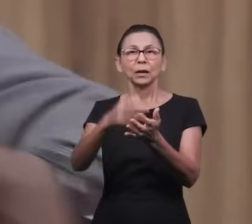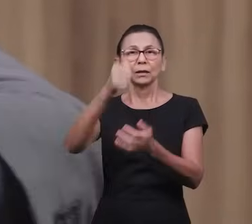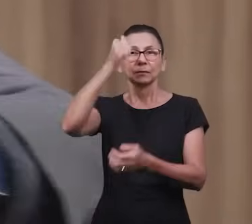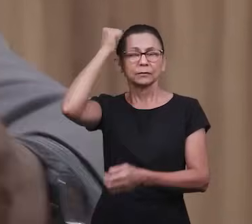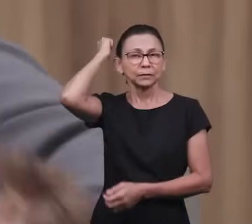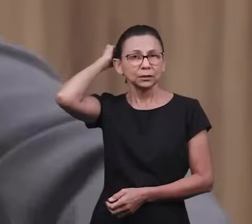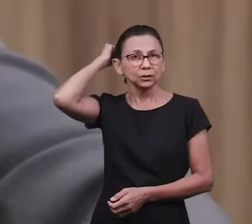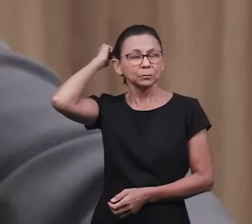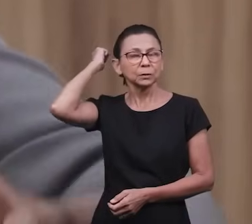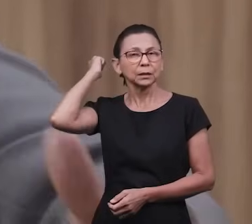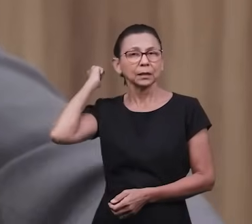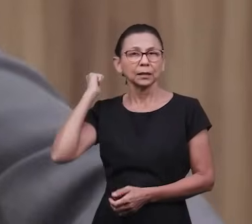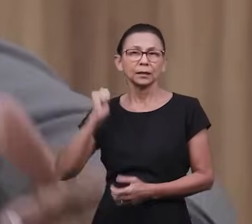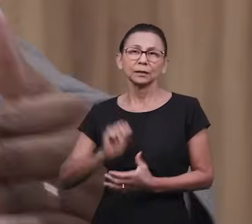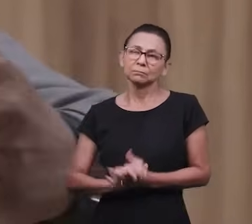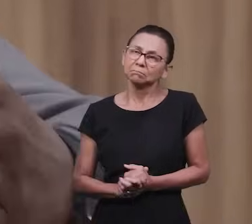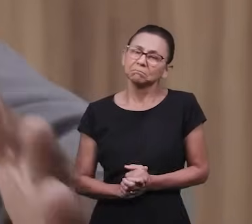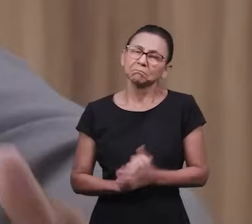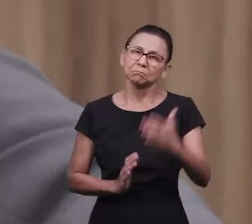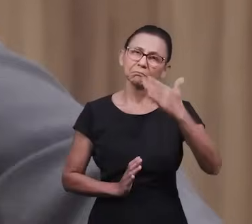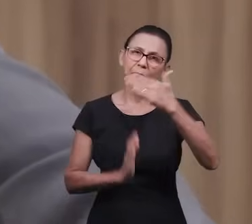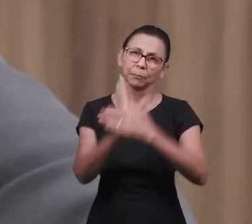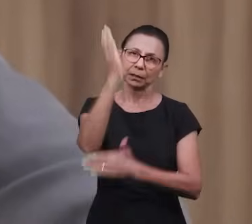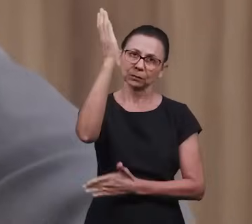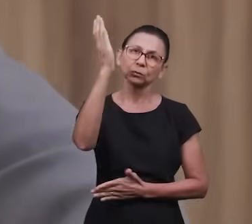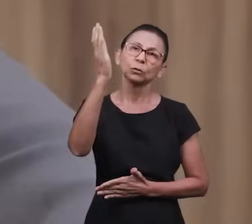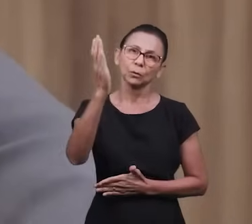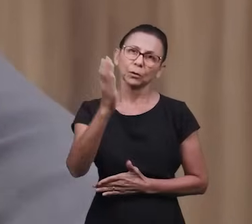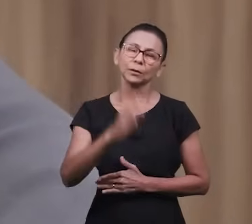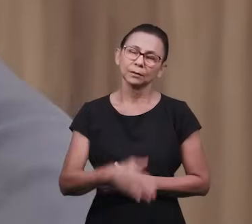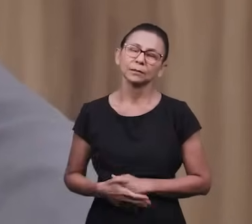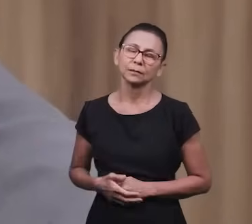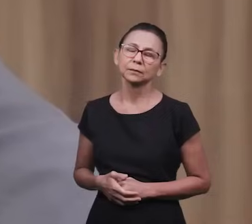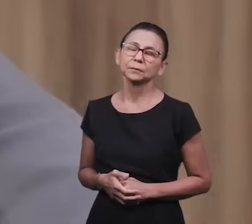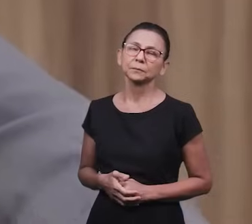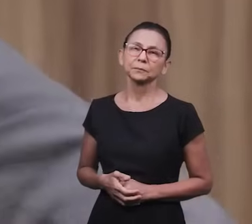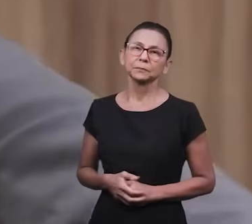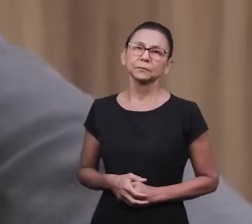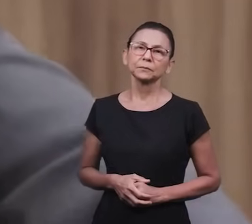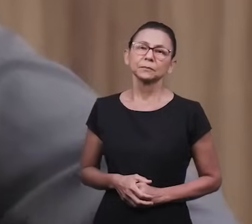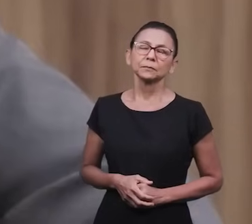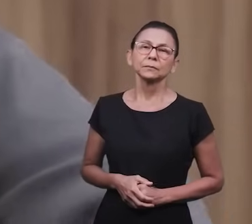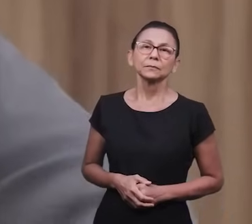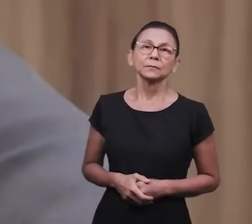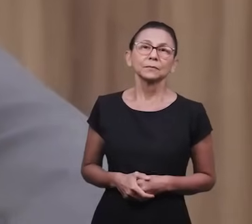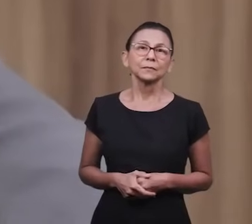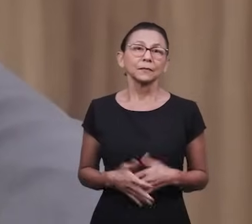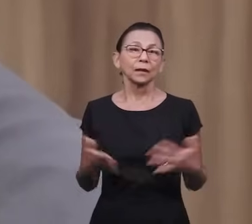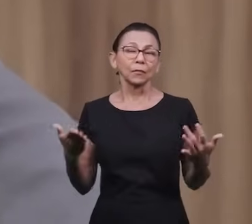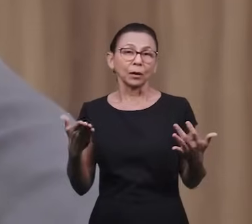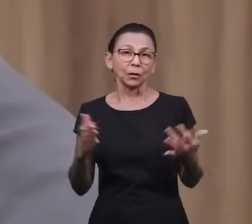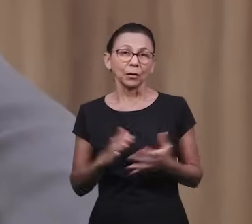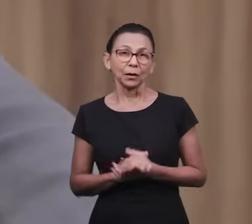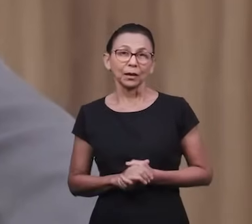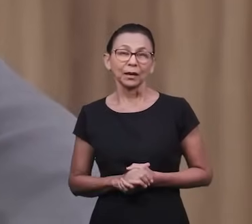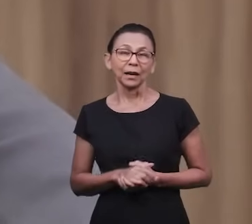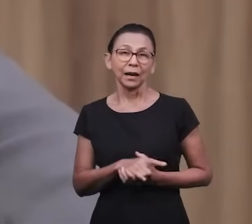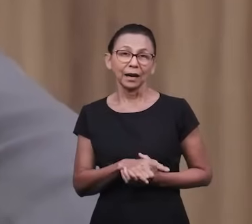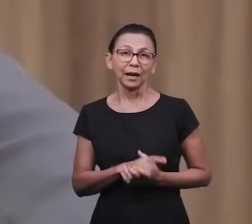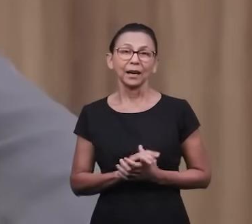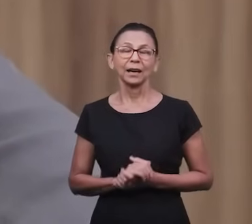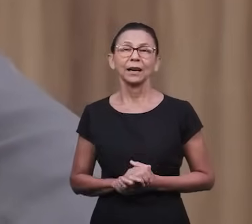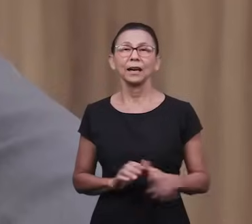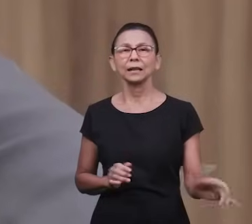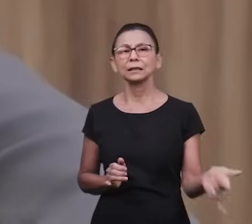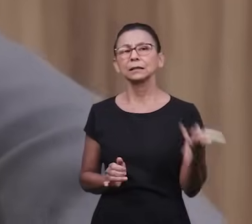para fazer, né, o vestibular lá. E ela foi bem sucedida no vestibular, passou, né? E quando